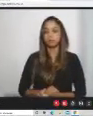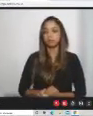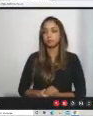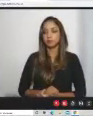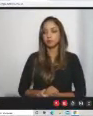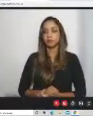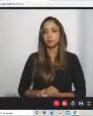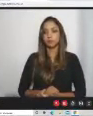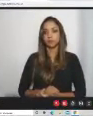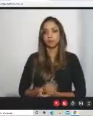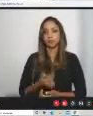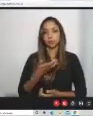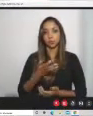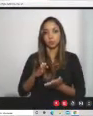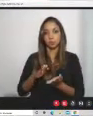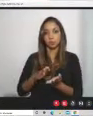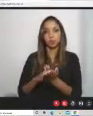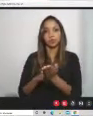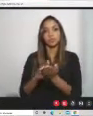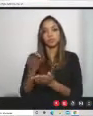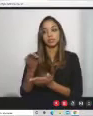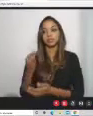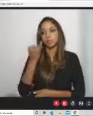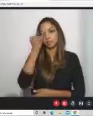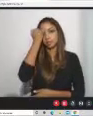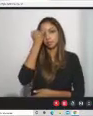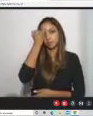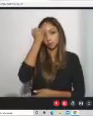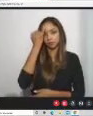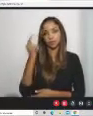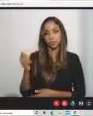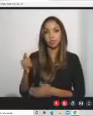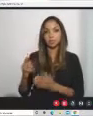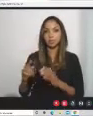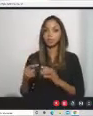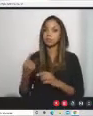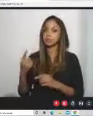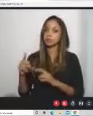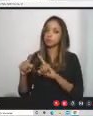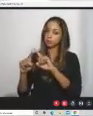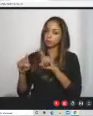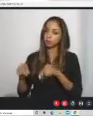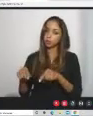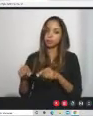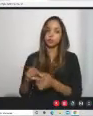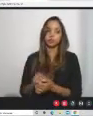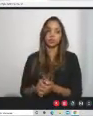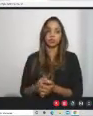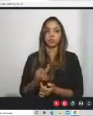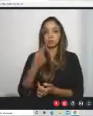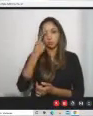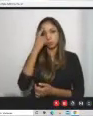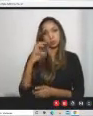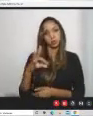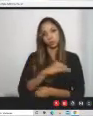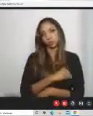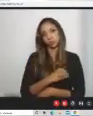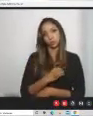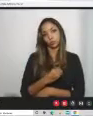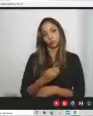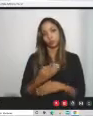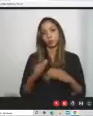Quero aqui parabenizar a Vossa Excelência, vereador Irani, pela iniciativa do projeto. Eu acho que tudo que passa na Casa Legislativa para o